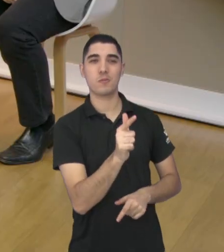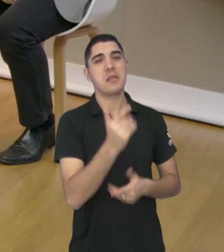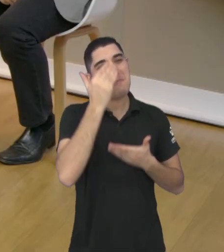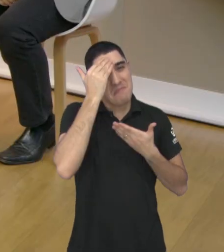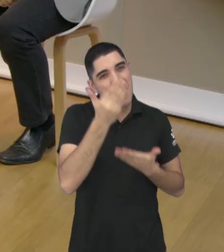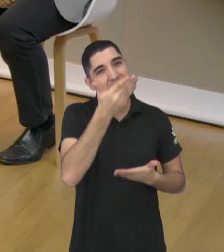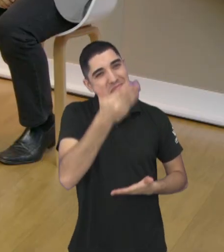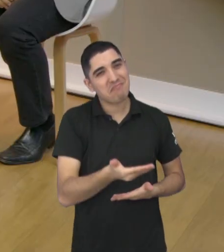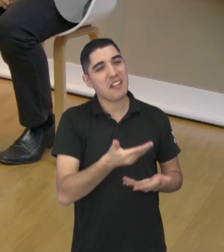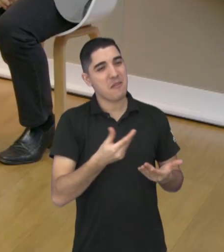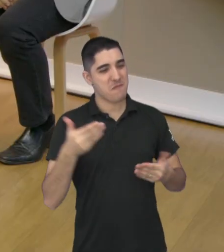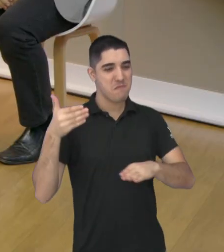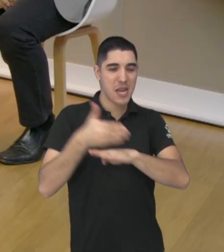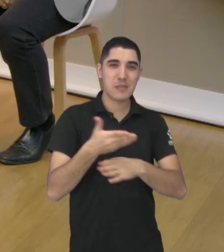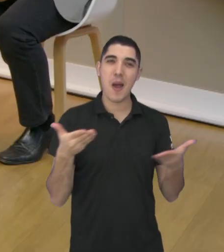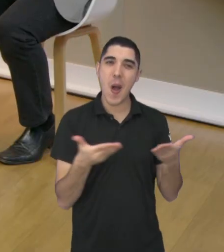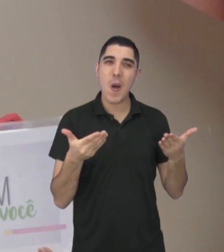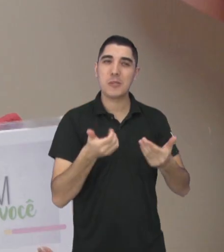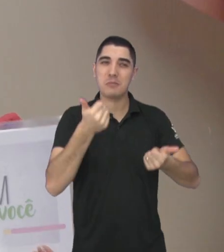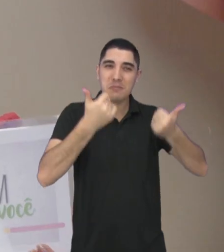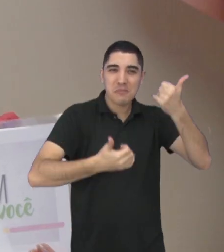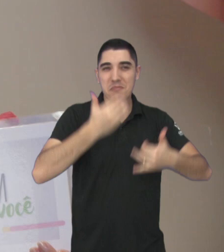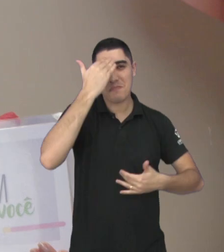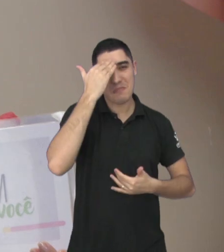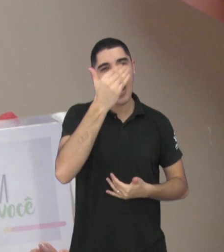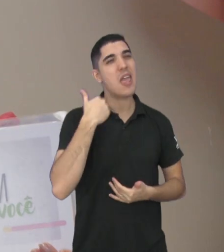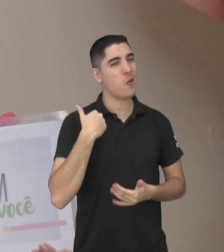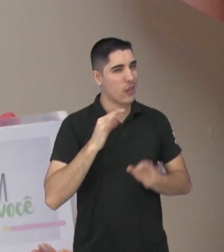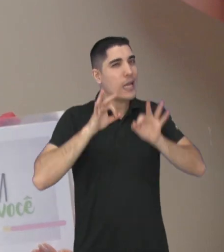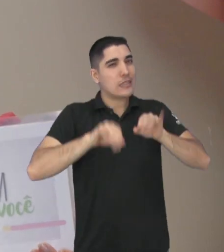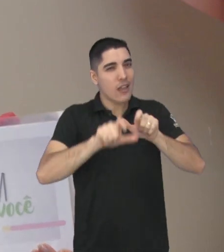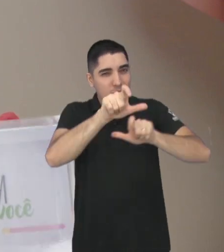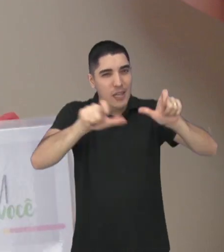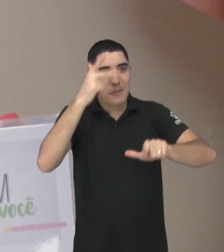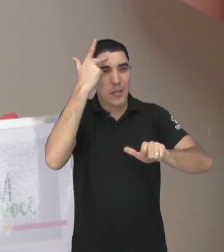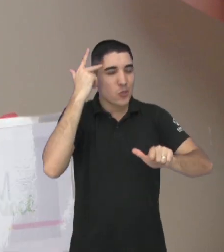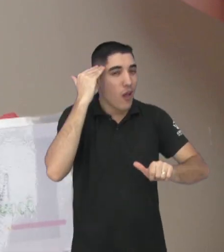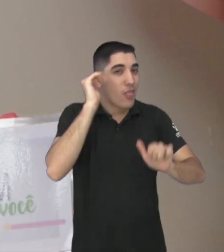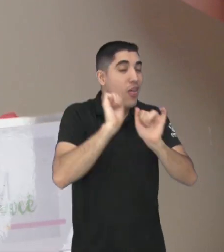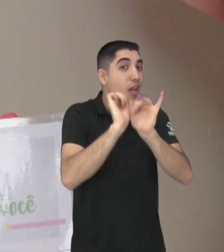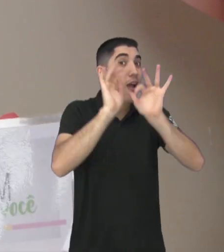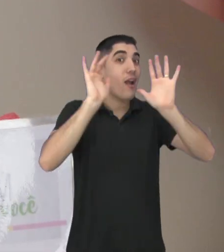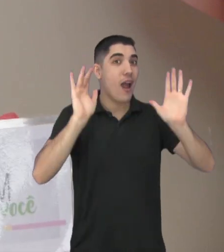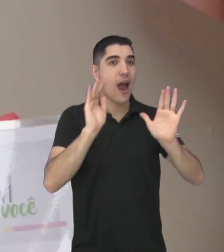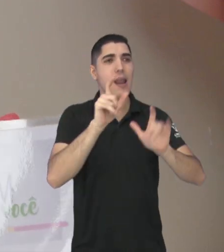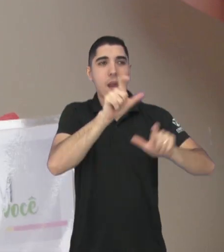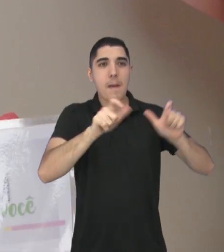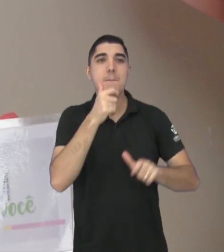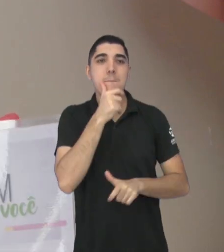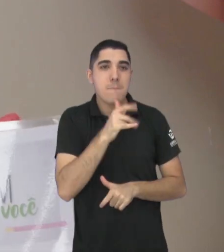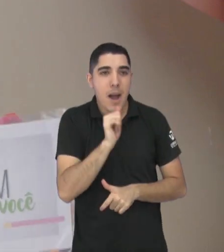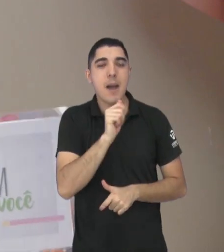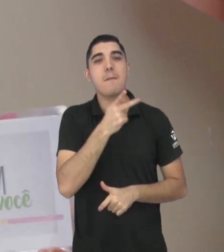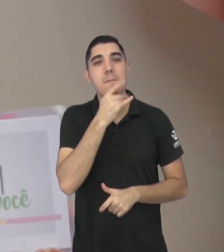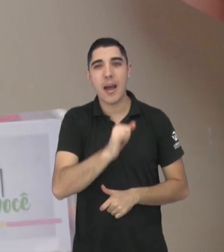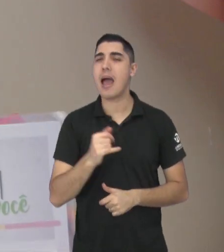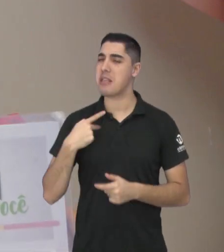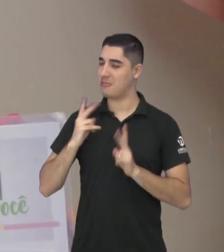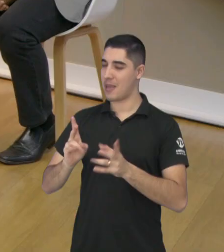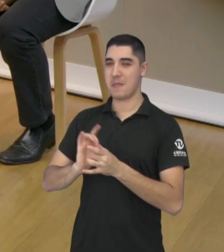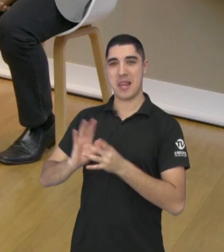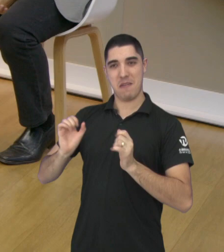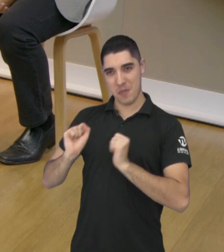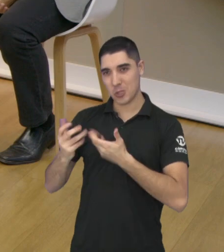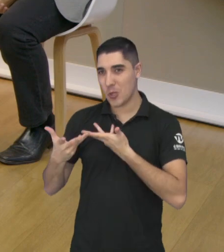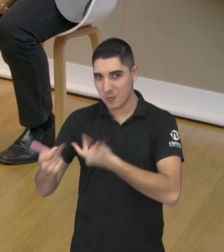Doutor, muito obrigada. Sua participação foi ótima. Muito Tenho obrigado. certeza que esclareceu as dúvidas aí de muitas mamães, papais, responsáveis. Fico à